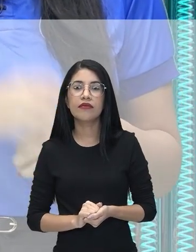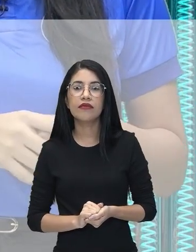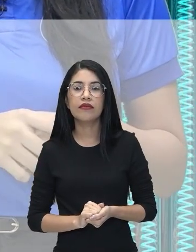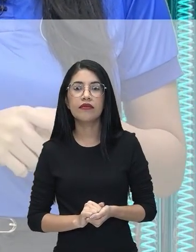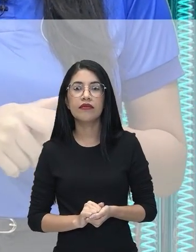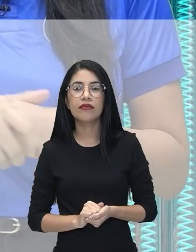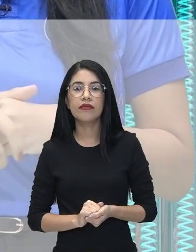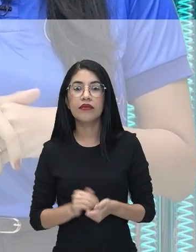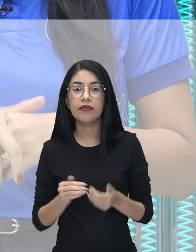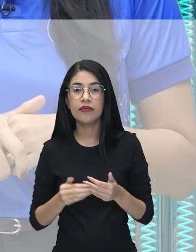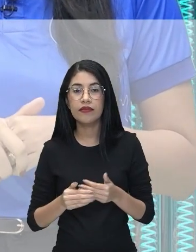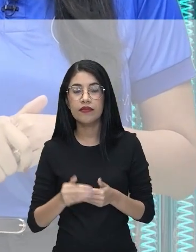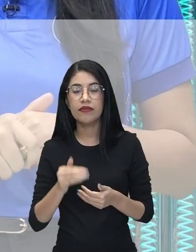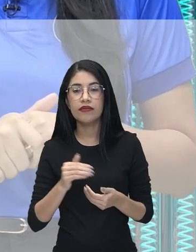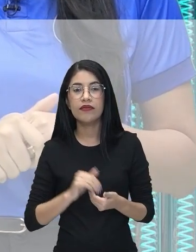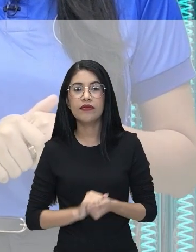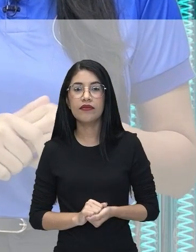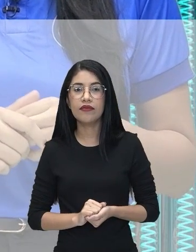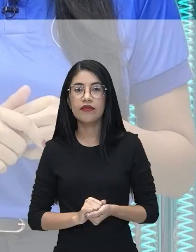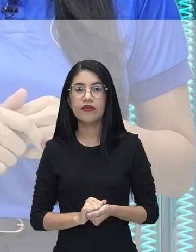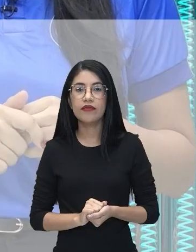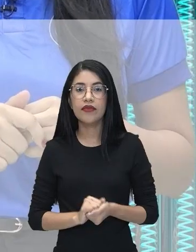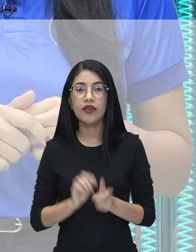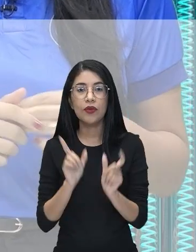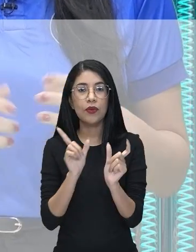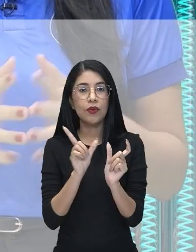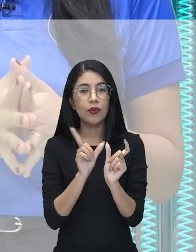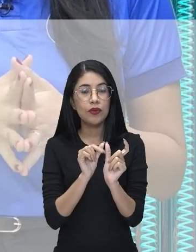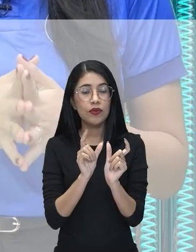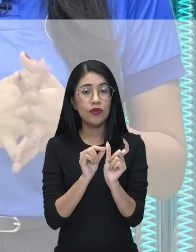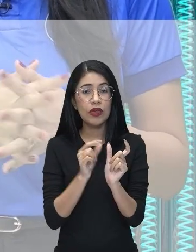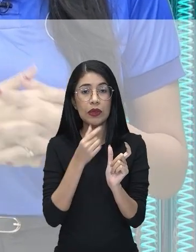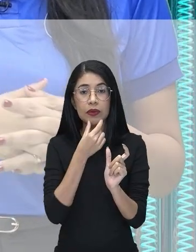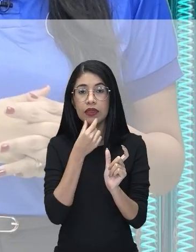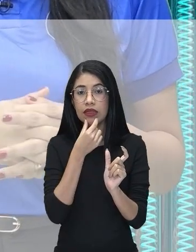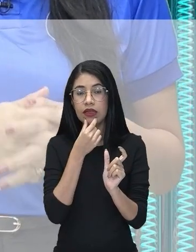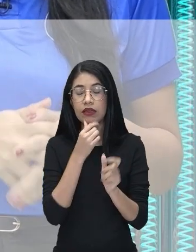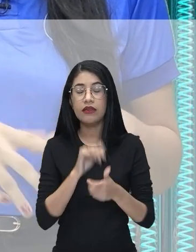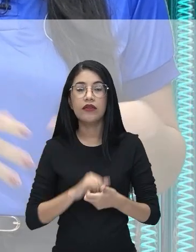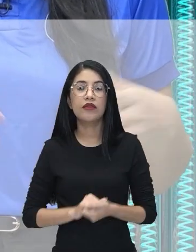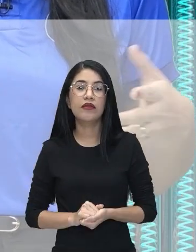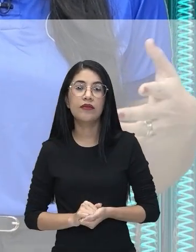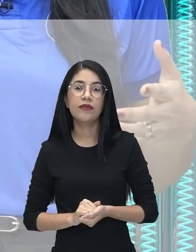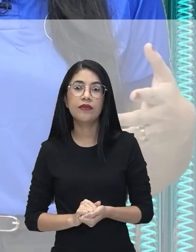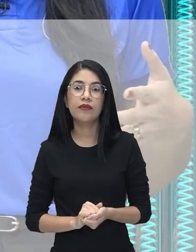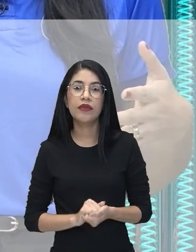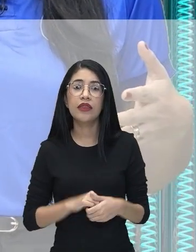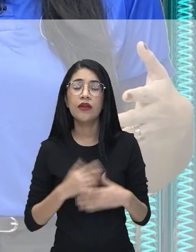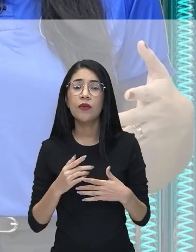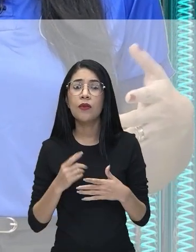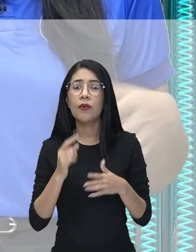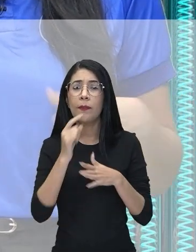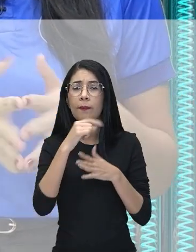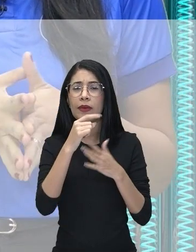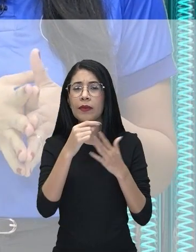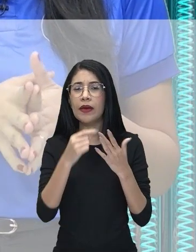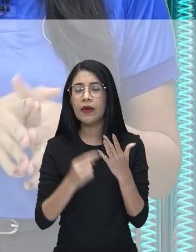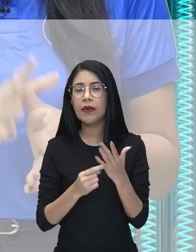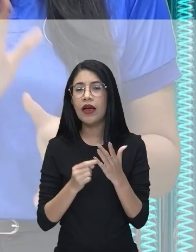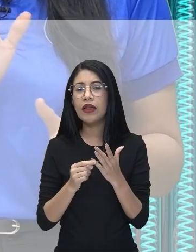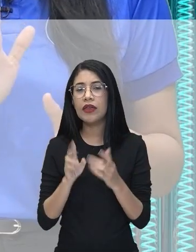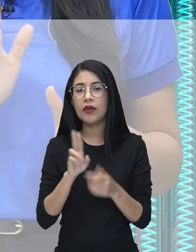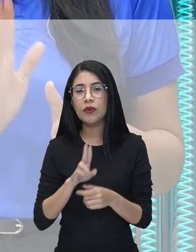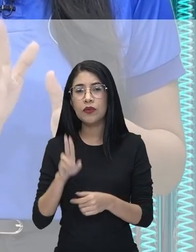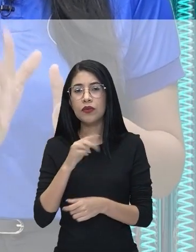Vamos adiante para nós vermos aqui os sufixos da língua inglesa. Quais são os sufixos, né, que nós